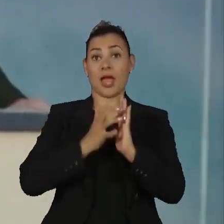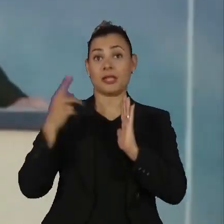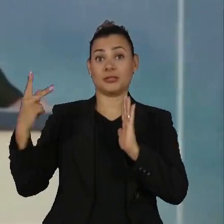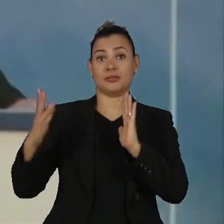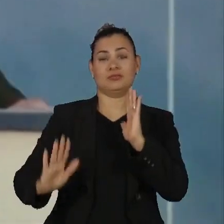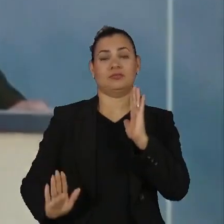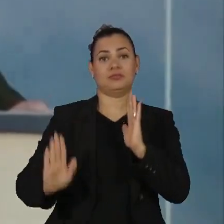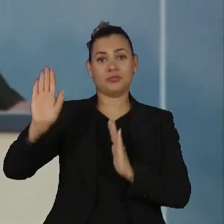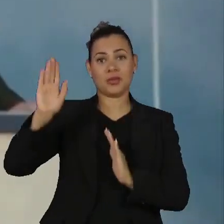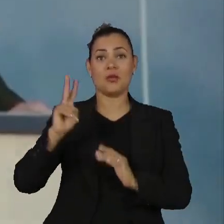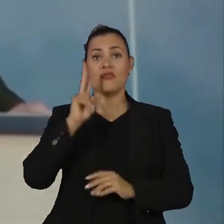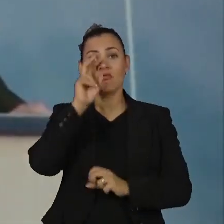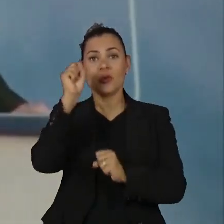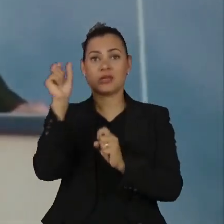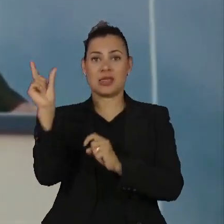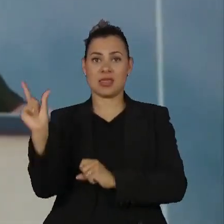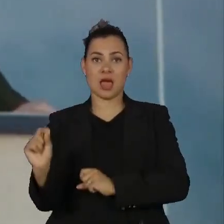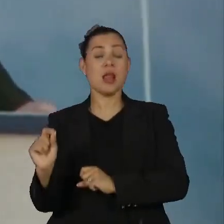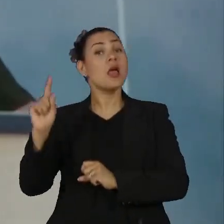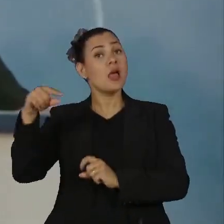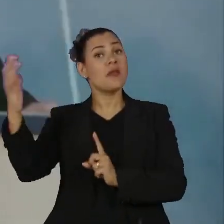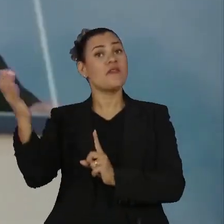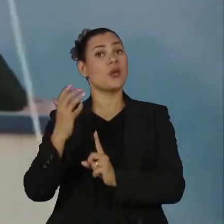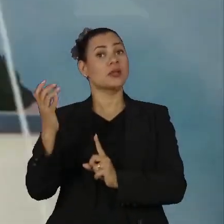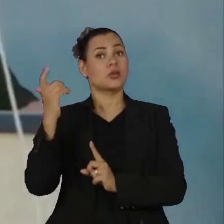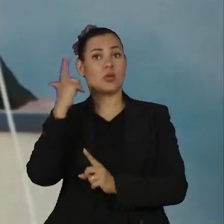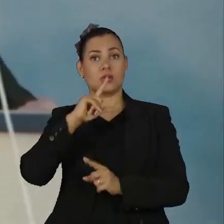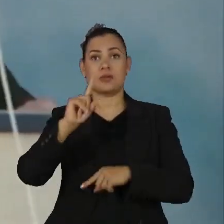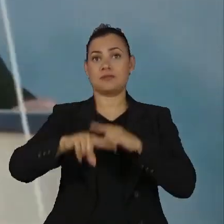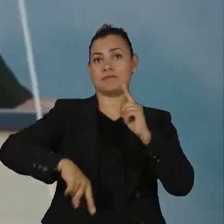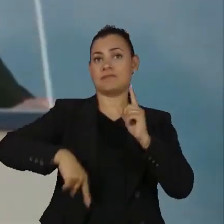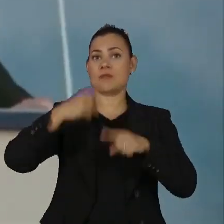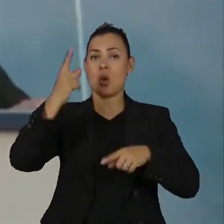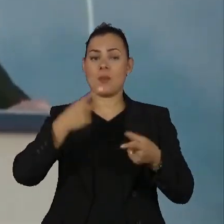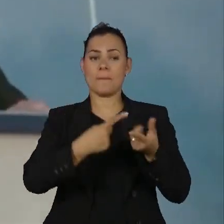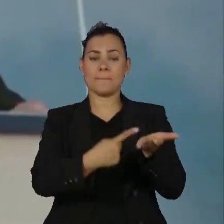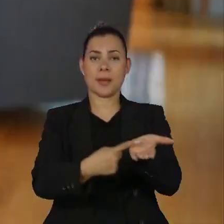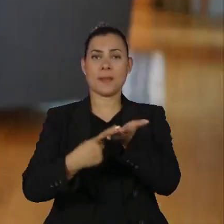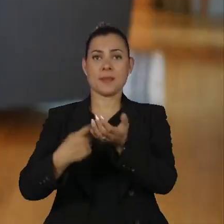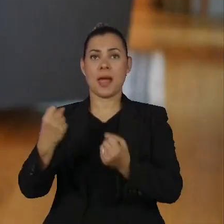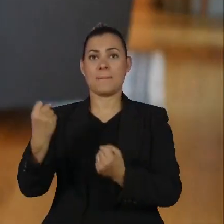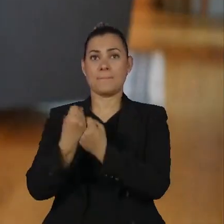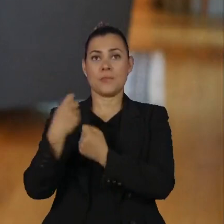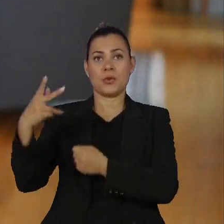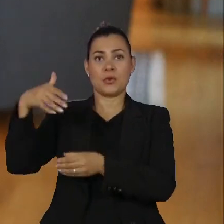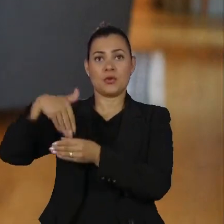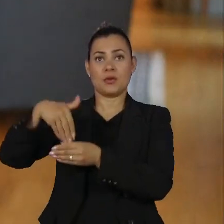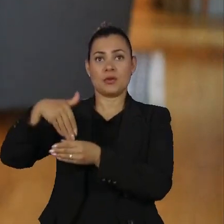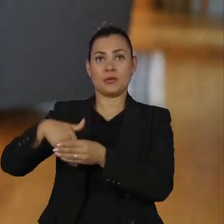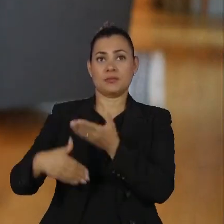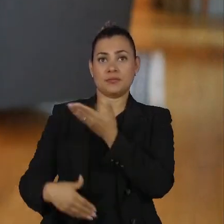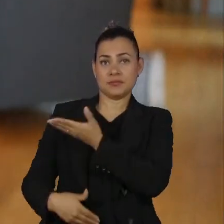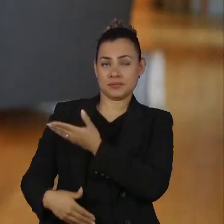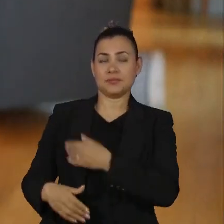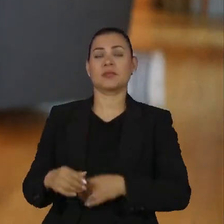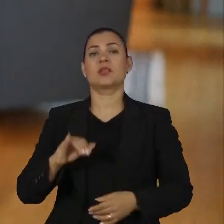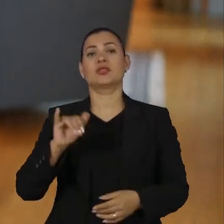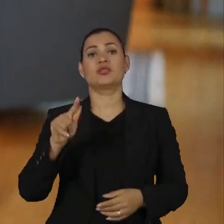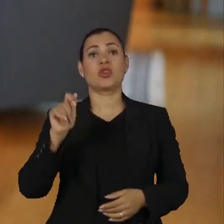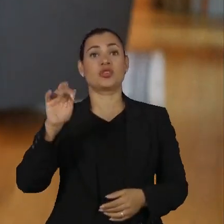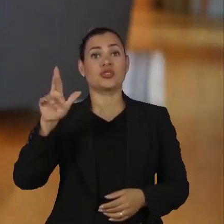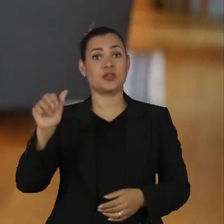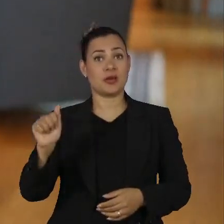o Forza Itália foi peça decisiva para formar a coalizão que apoiou a eleição da direitista Jorge